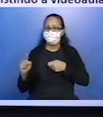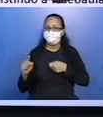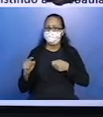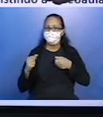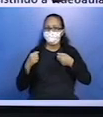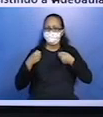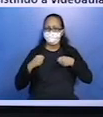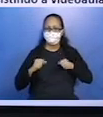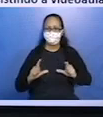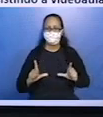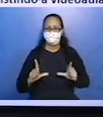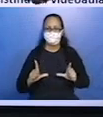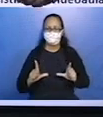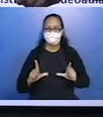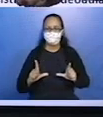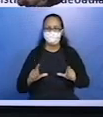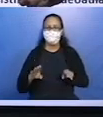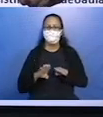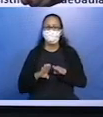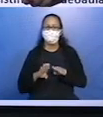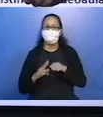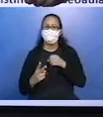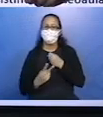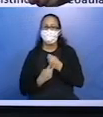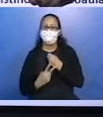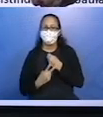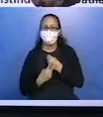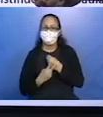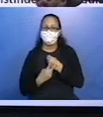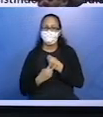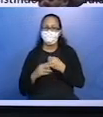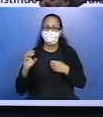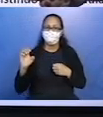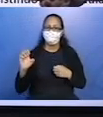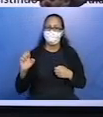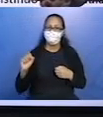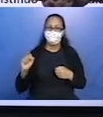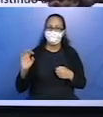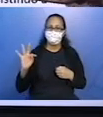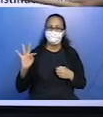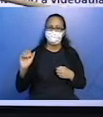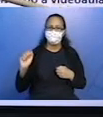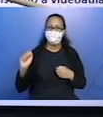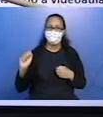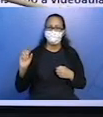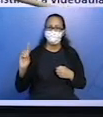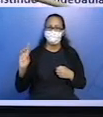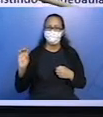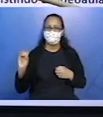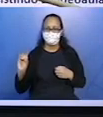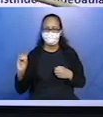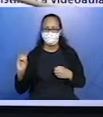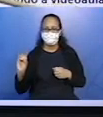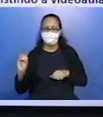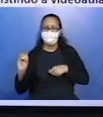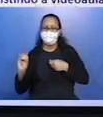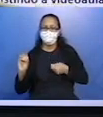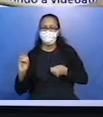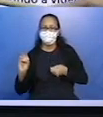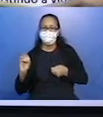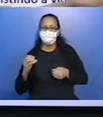então nós resolvemos retomar um pouquinho. Resolver as atividades do vídeo, isso aqui ó, você já vai fazer em